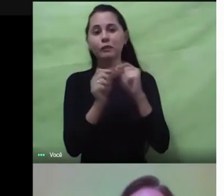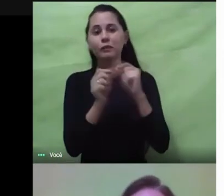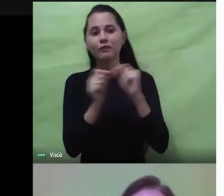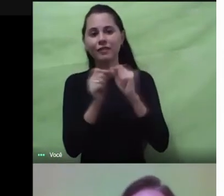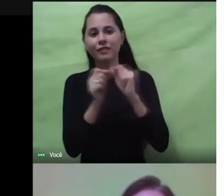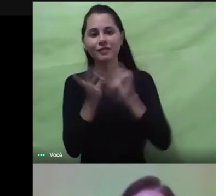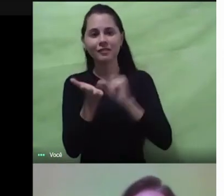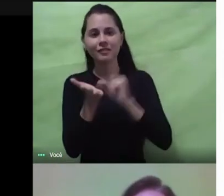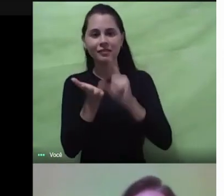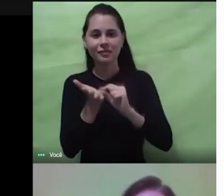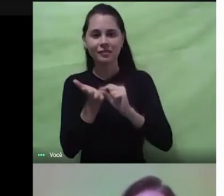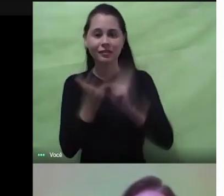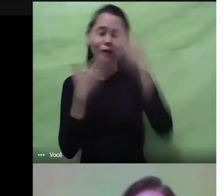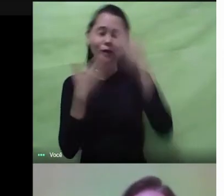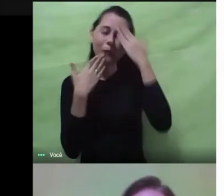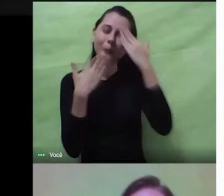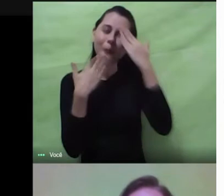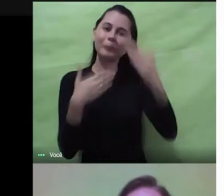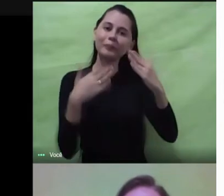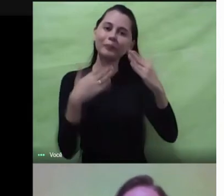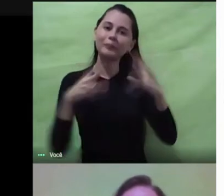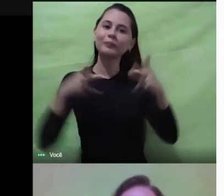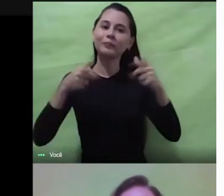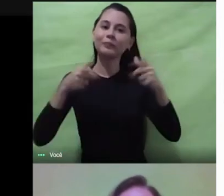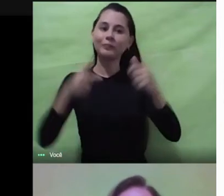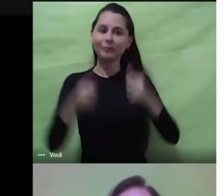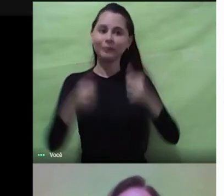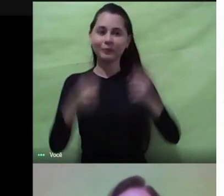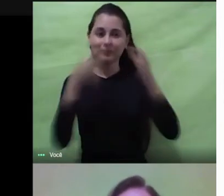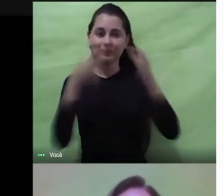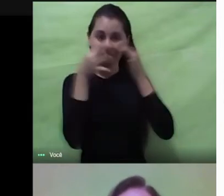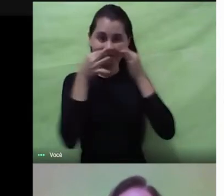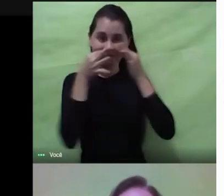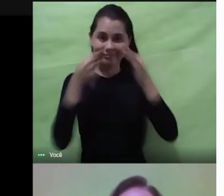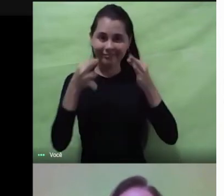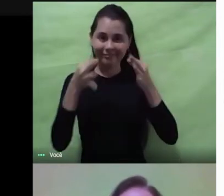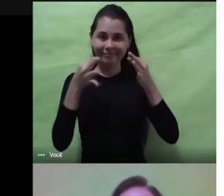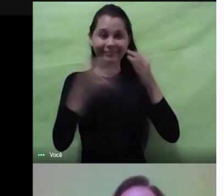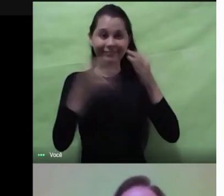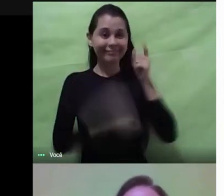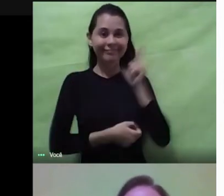Obrigada a todos pela atenção e continuemos ao evento.